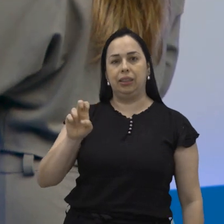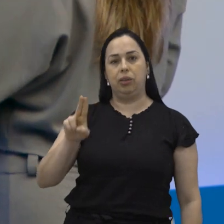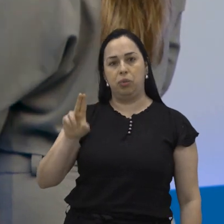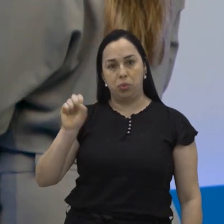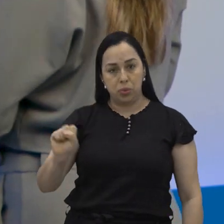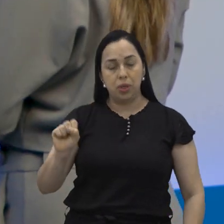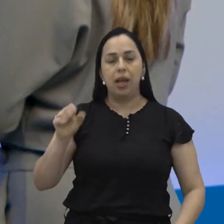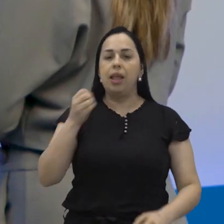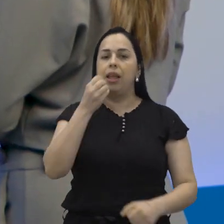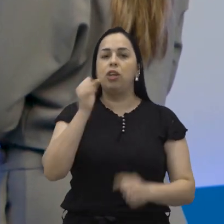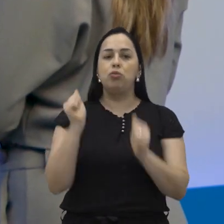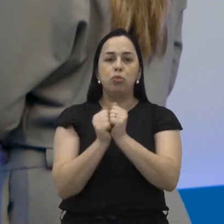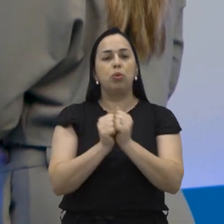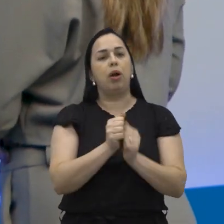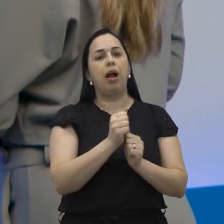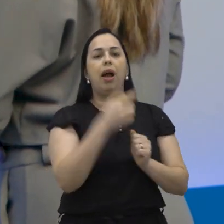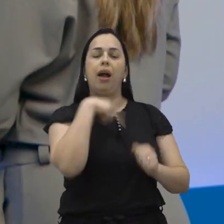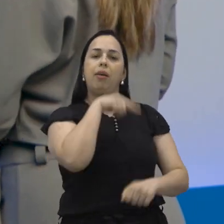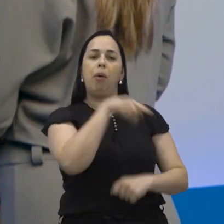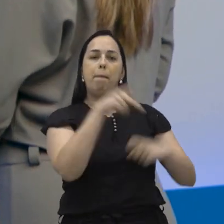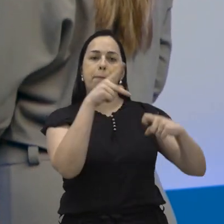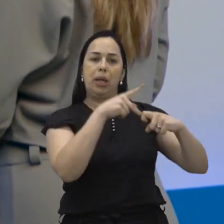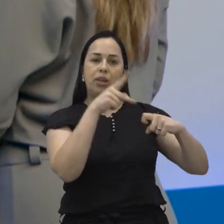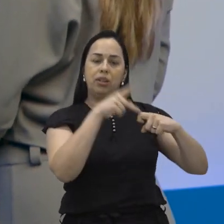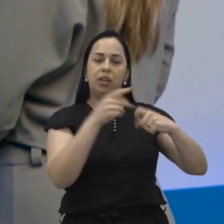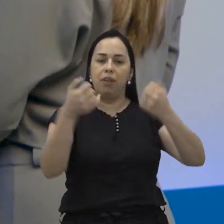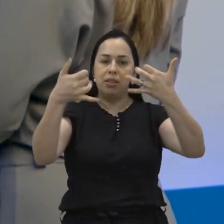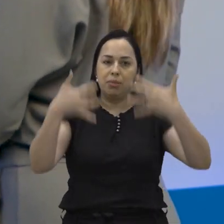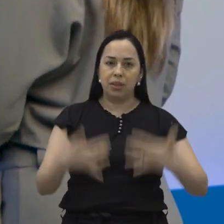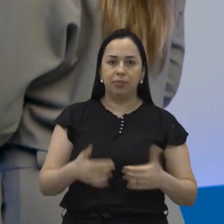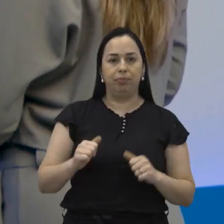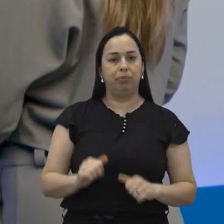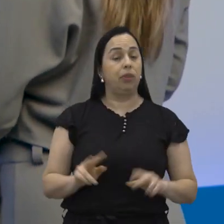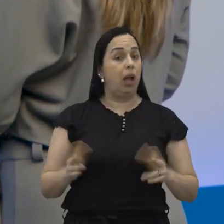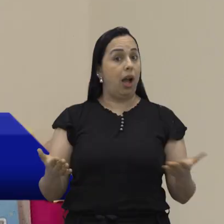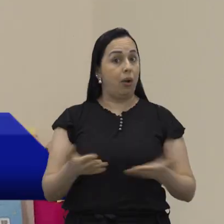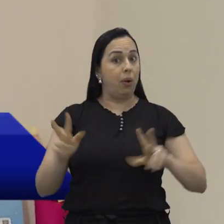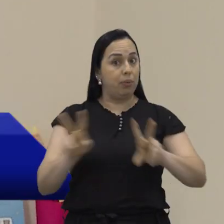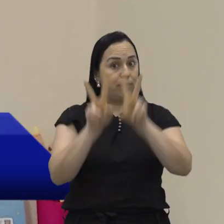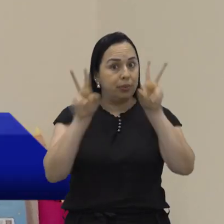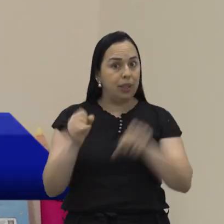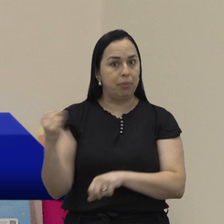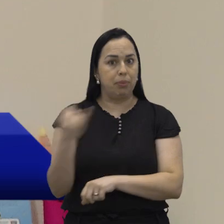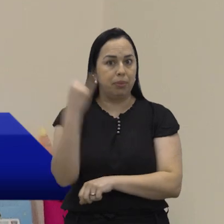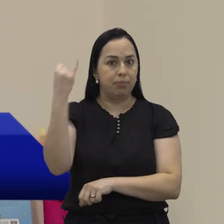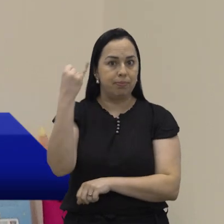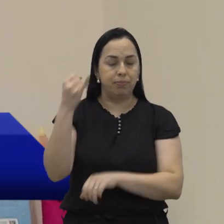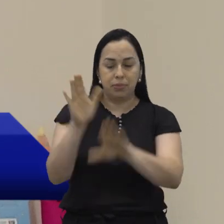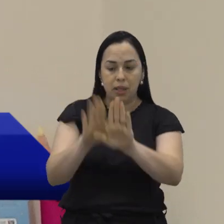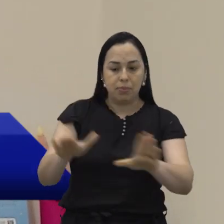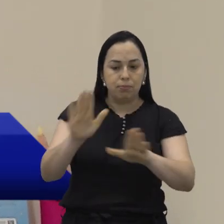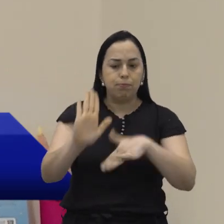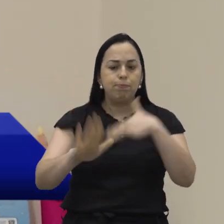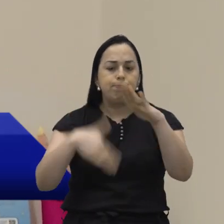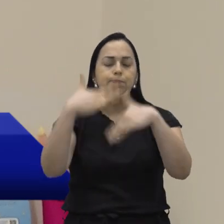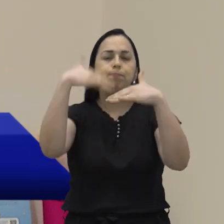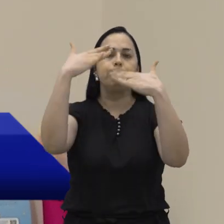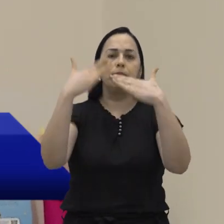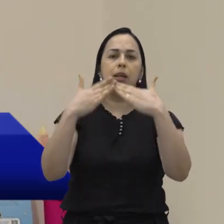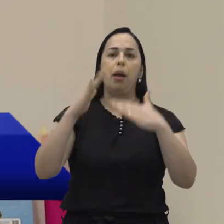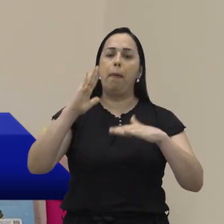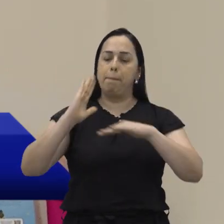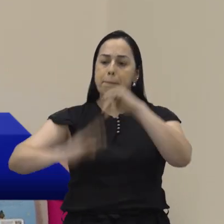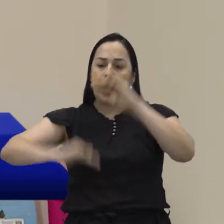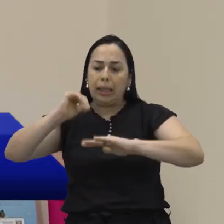a gente. Tudo bem, Matheus? Boa tarde. Oi pessoal, tudo bem? Olha só, a gente fala agora sobre um assunto muito importante para o